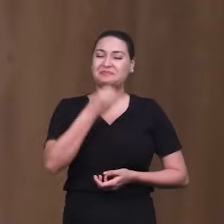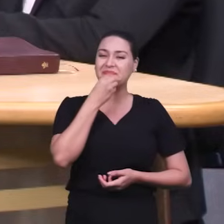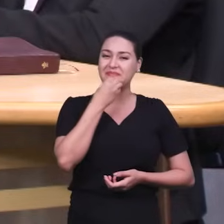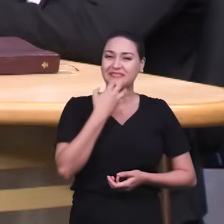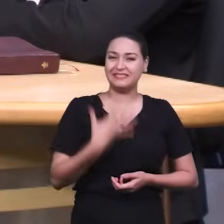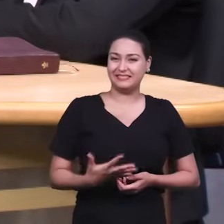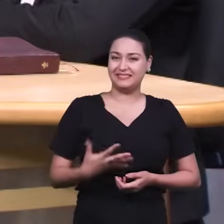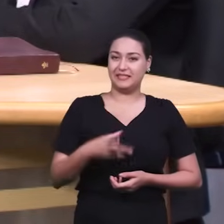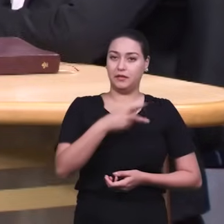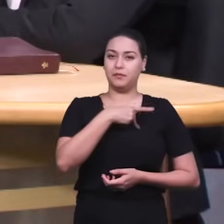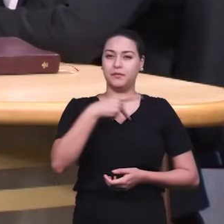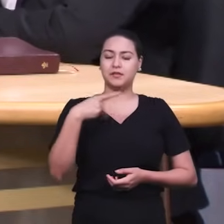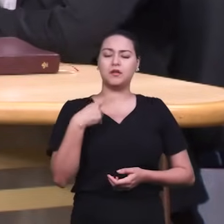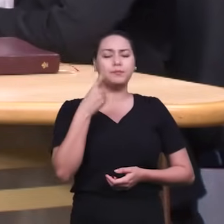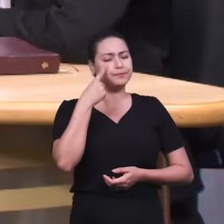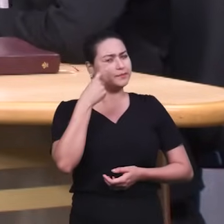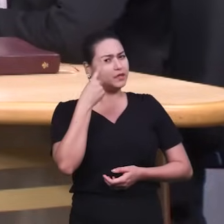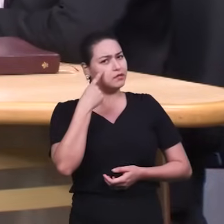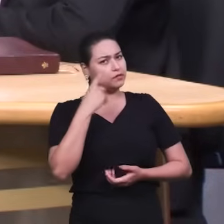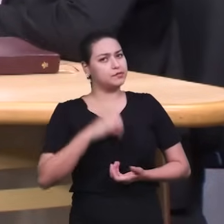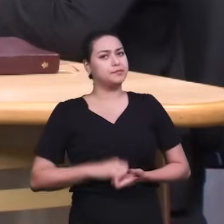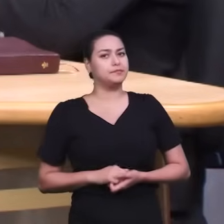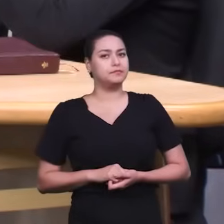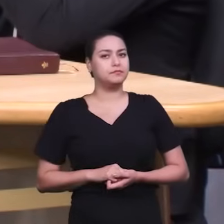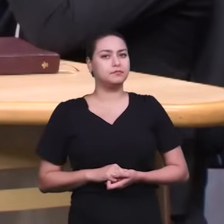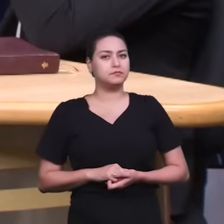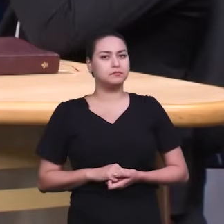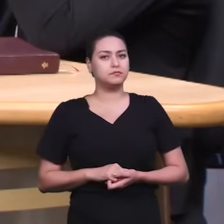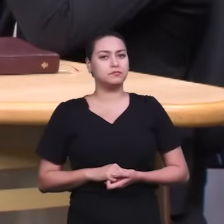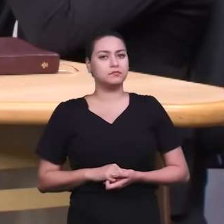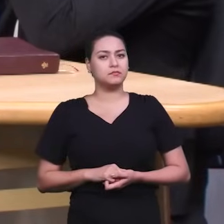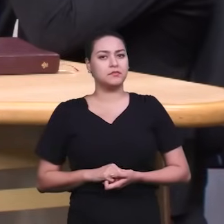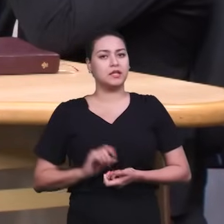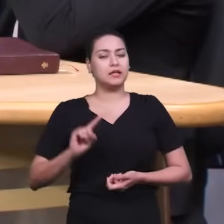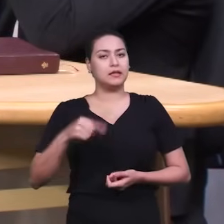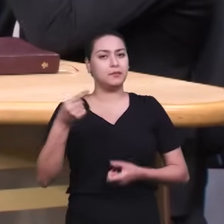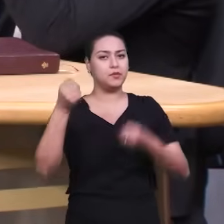É maravilhoso, né? Muito bem. Pastor, agora, olha só,